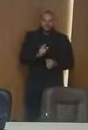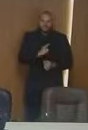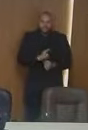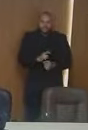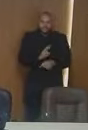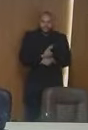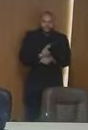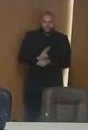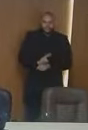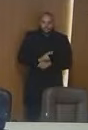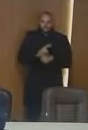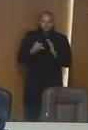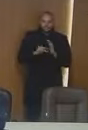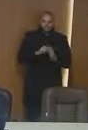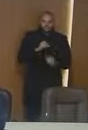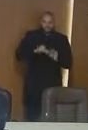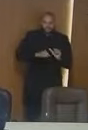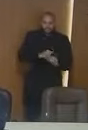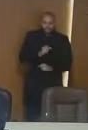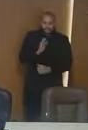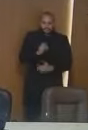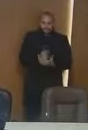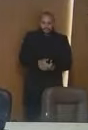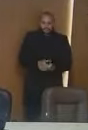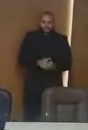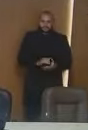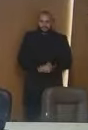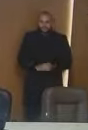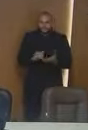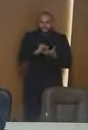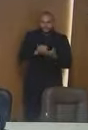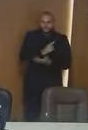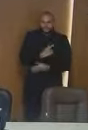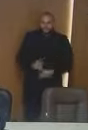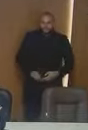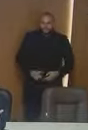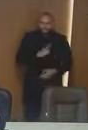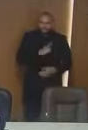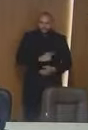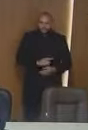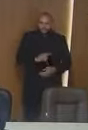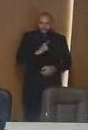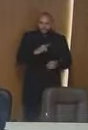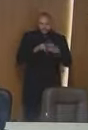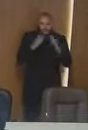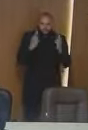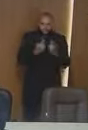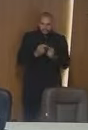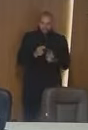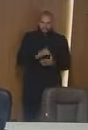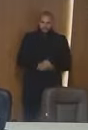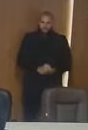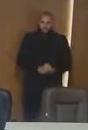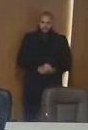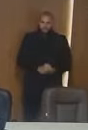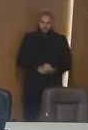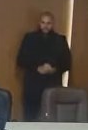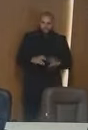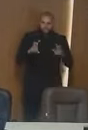foram liberadas. A Secretaria de Governo tem isso e ficou de ter até uma reunião com o pessoal sobre